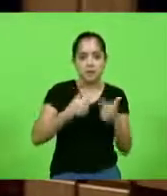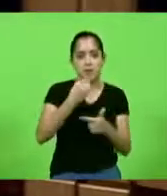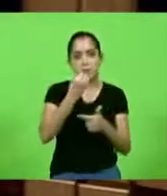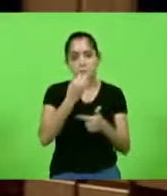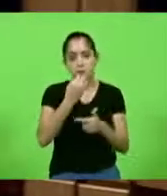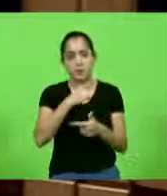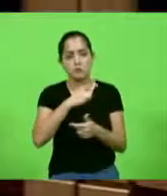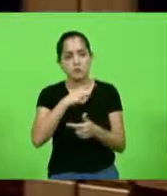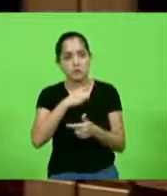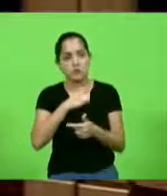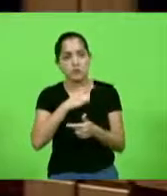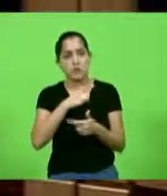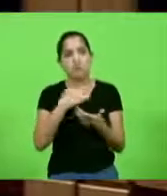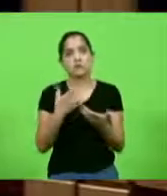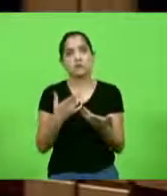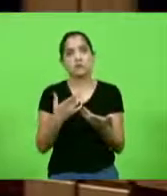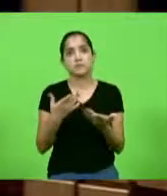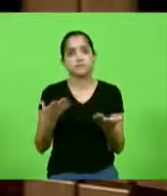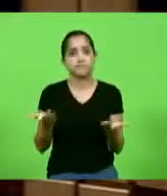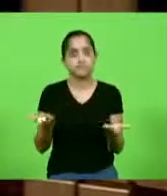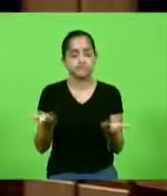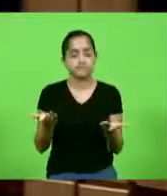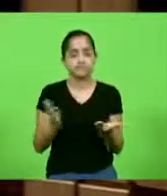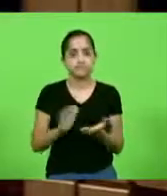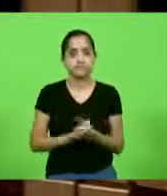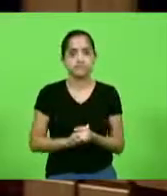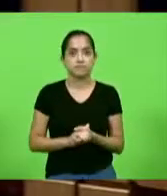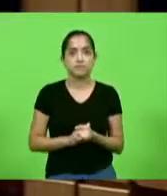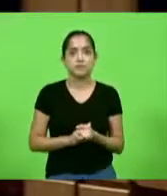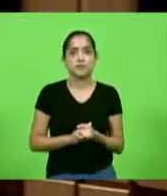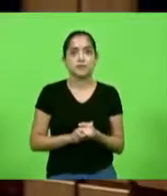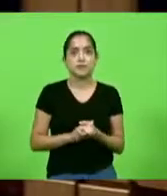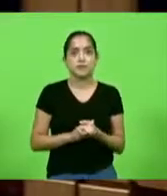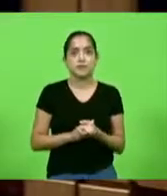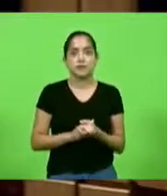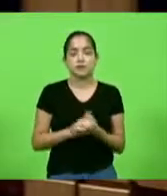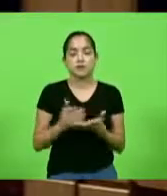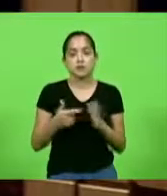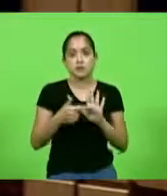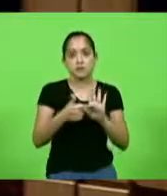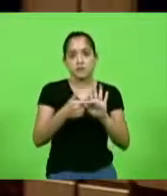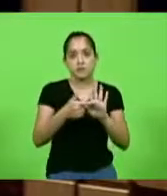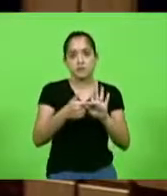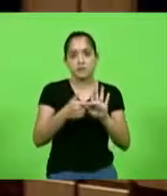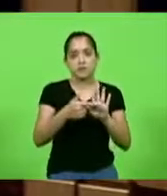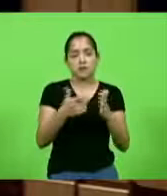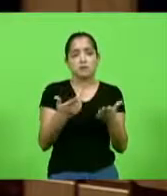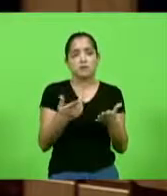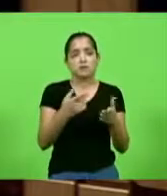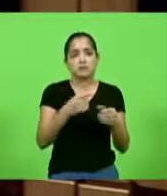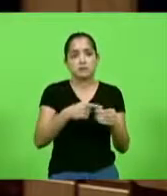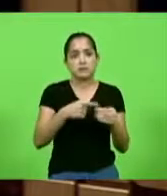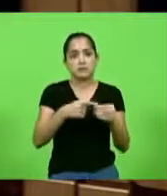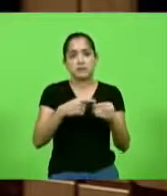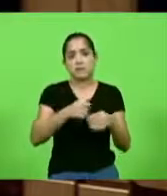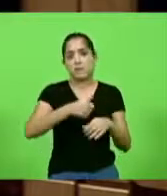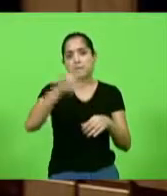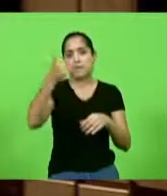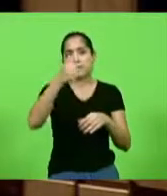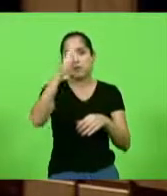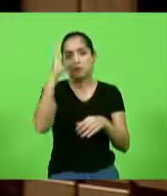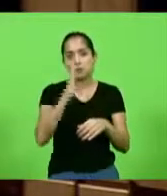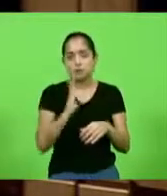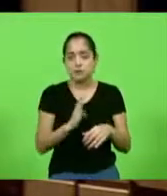é a nova Singapura, que é a Singapura do Brasil, e demonstra